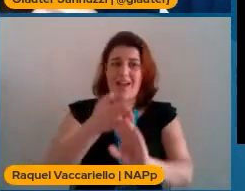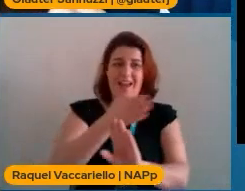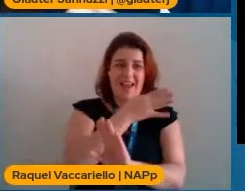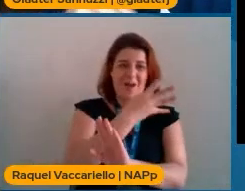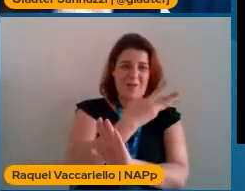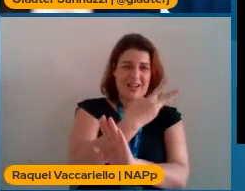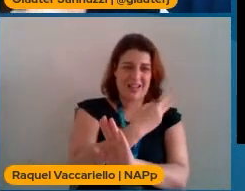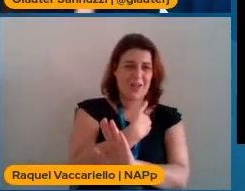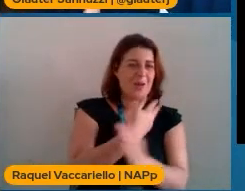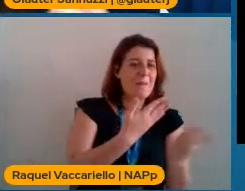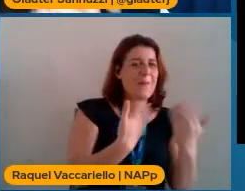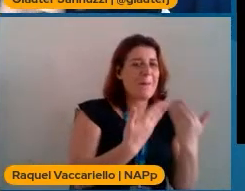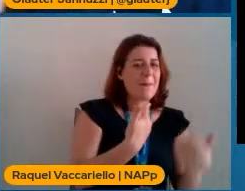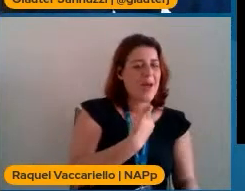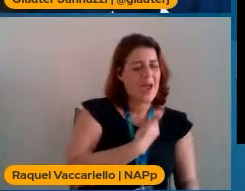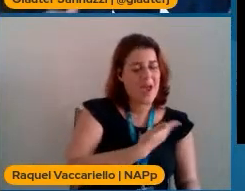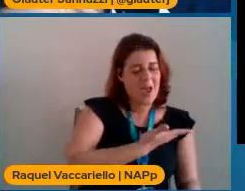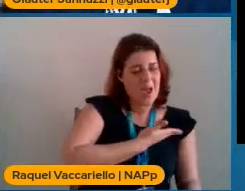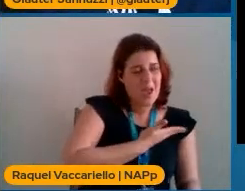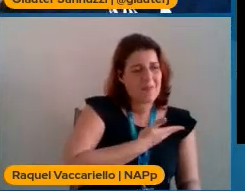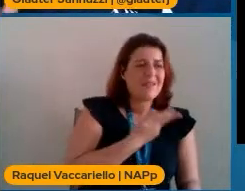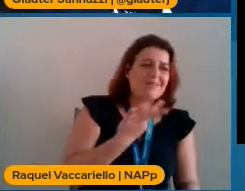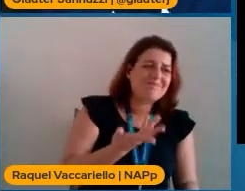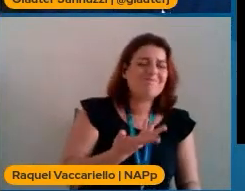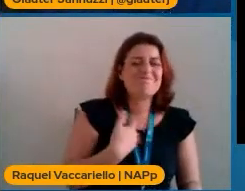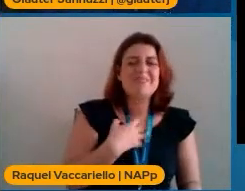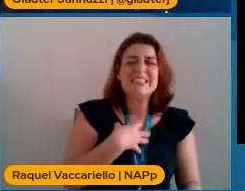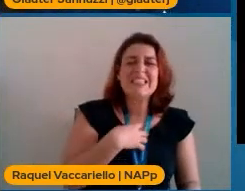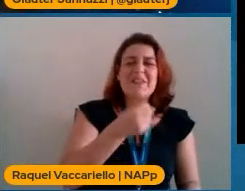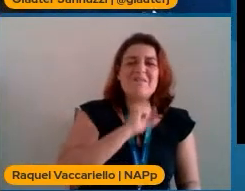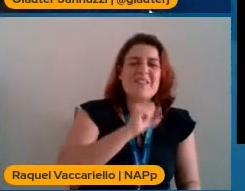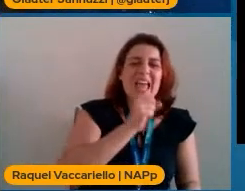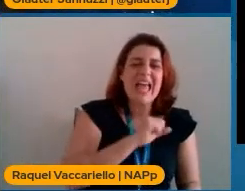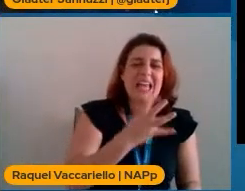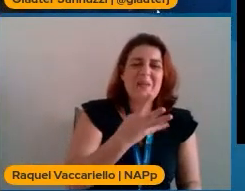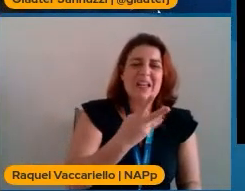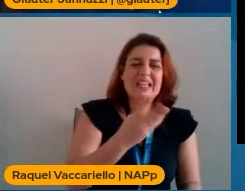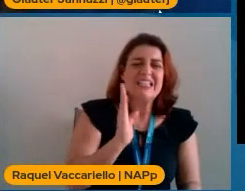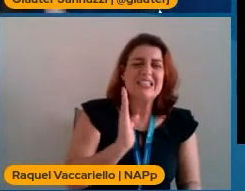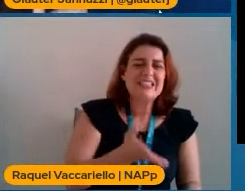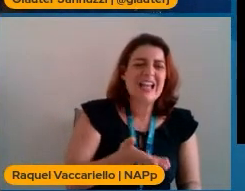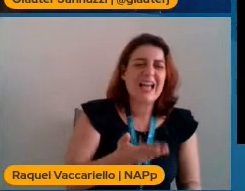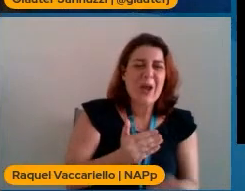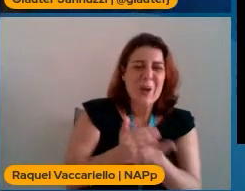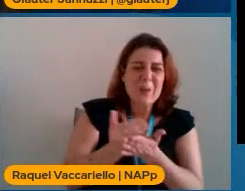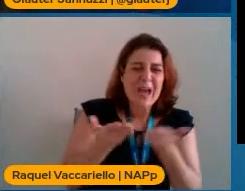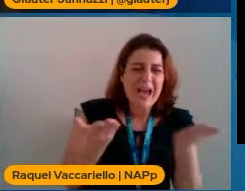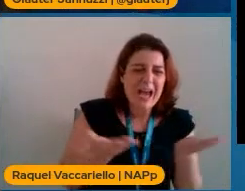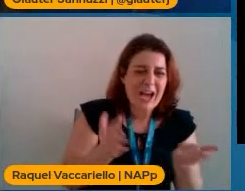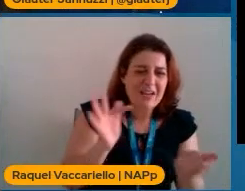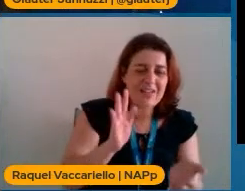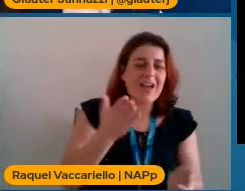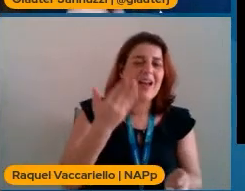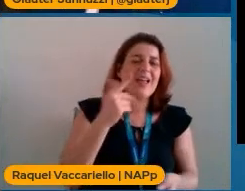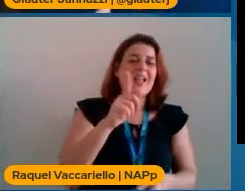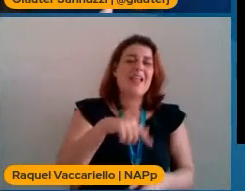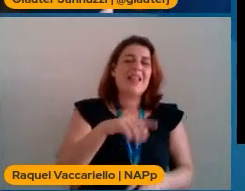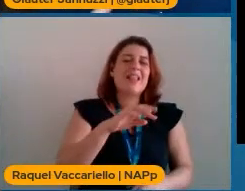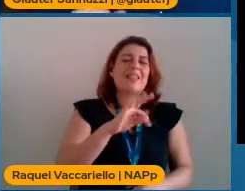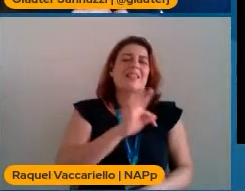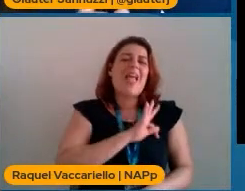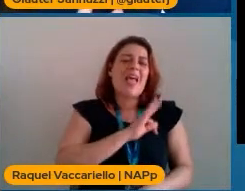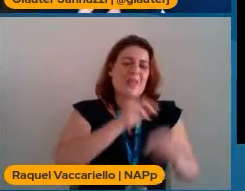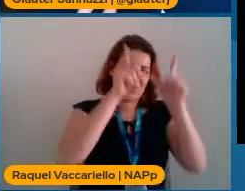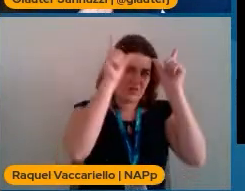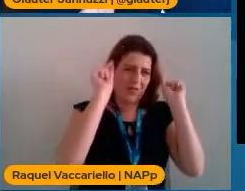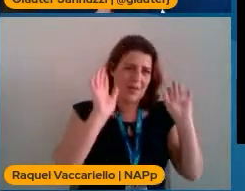amiga, e eu falava para ela: ah, eu já estou me sentindo velha, com 43 anos, começar uma faculdade agora. Ela era técnica em enfermagem. E a amiga dela falou